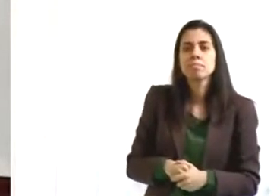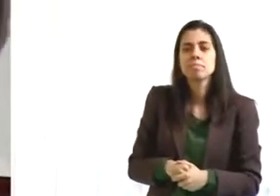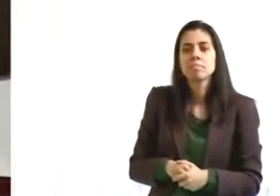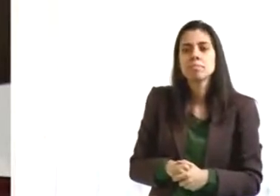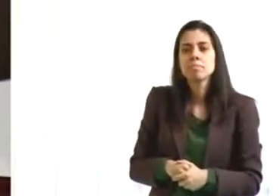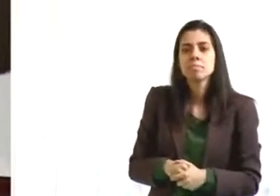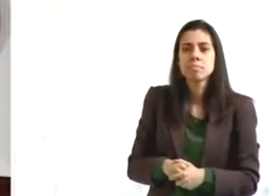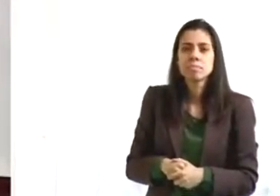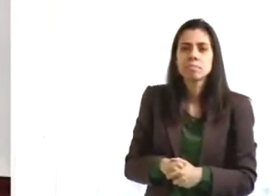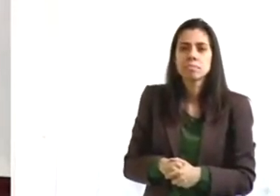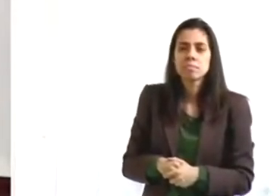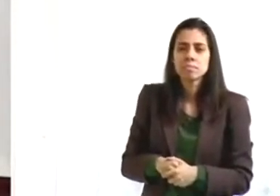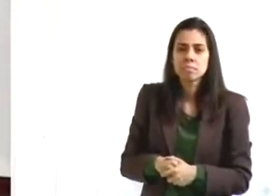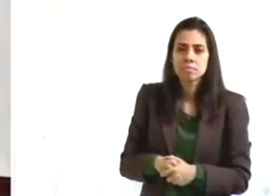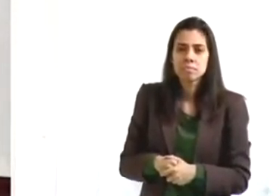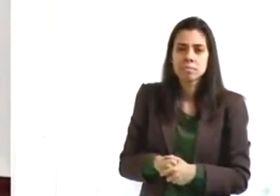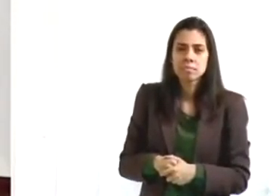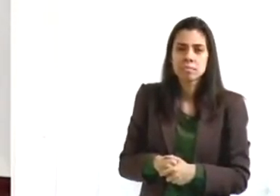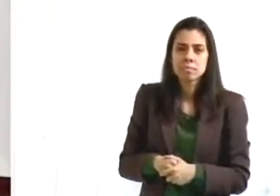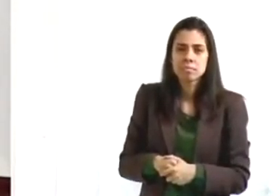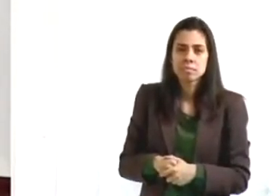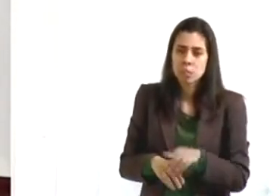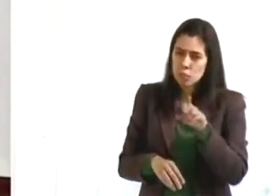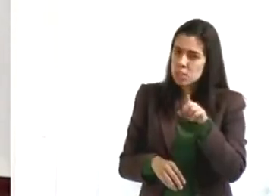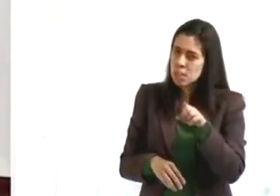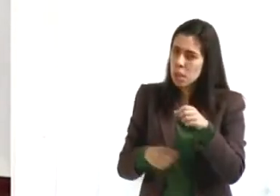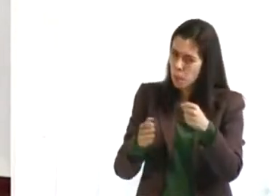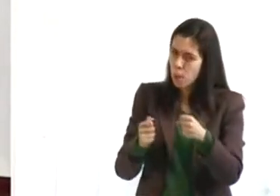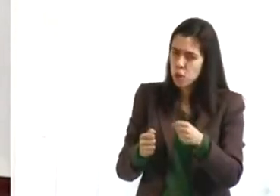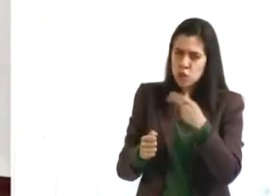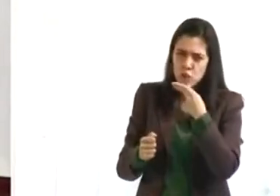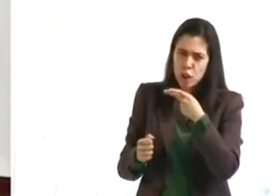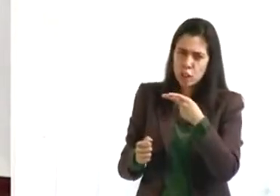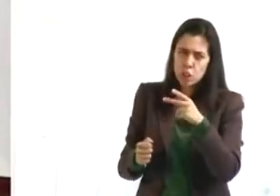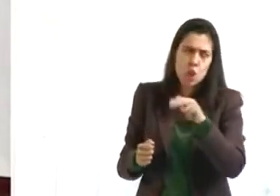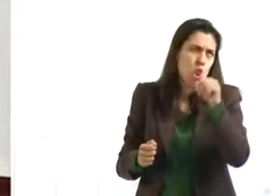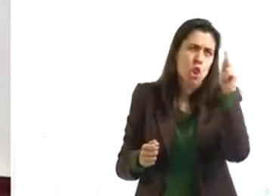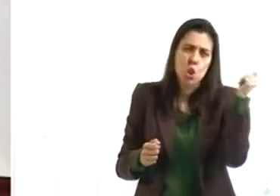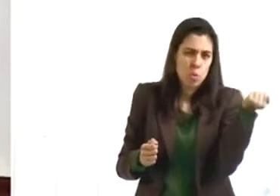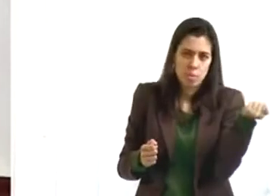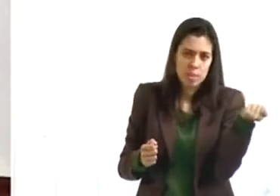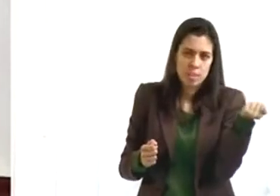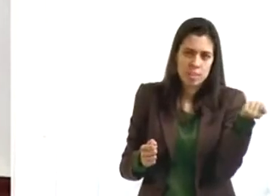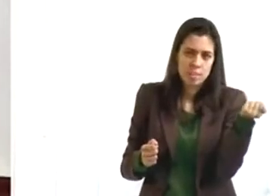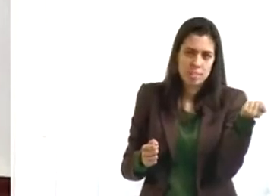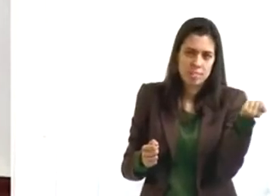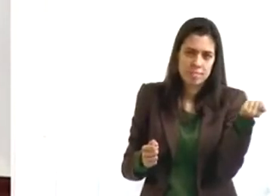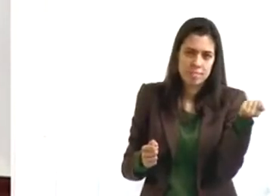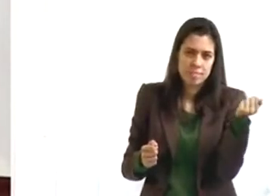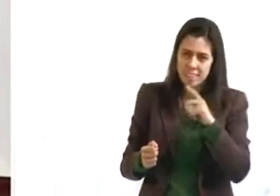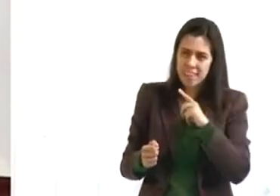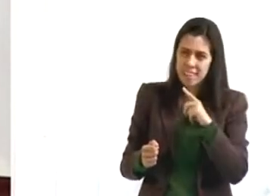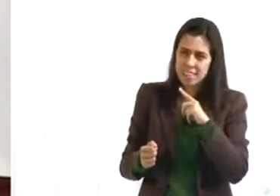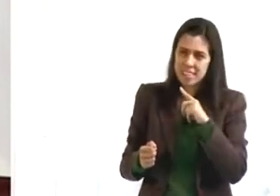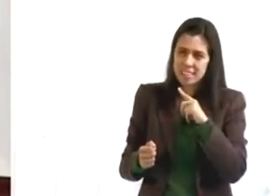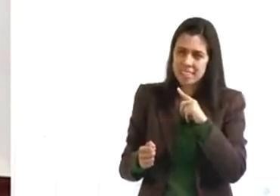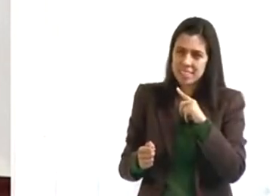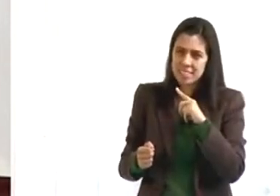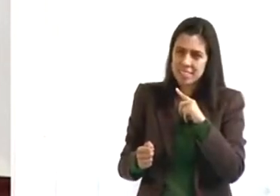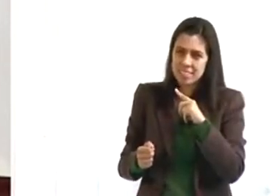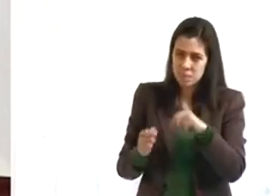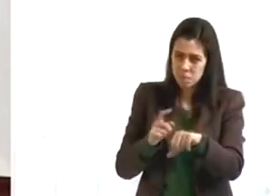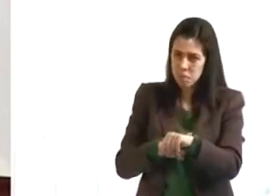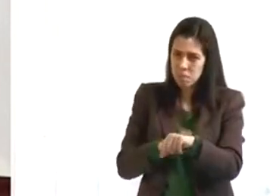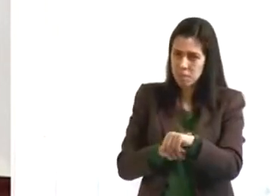para Deus: Senhor, o Senhor nunca fez isso comigo, eu nunca tive uma oportunidade como essa. Eu não creio, irmãos. Seria da